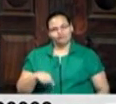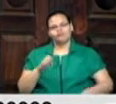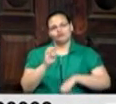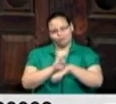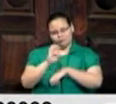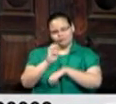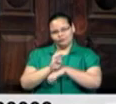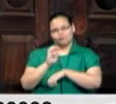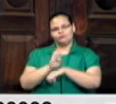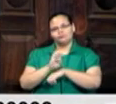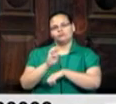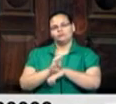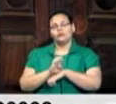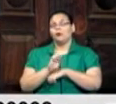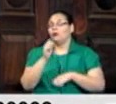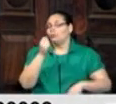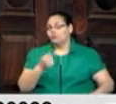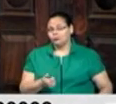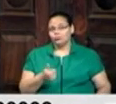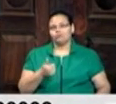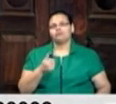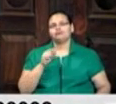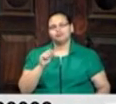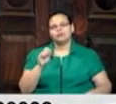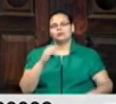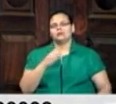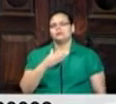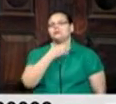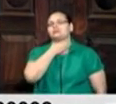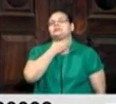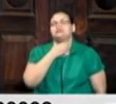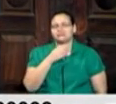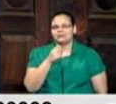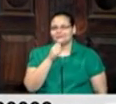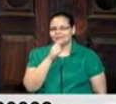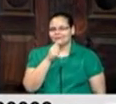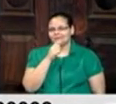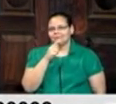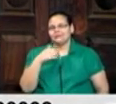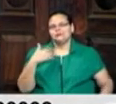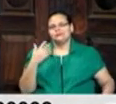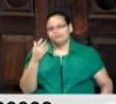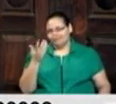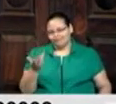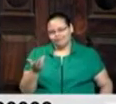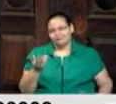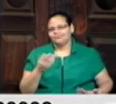estado. Quase que uma crise sem precedentes no estado do Rio de Janeiro.